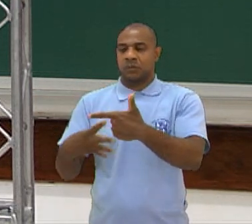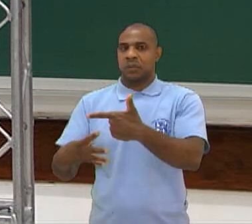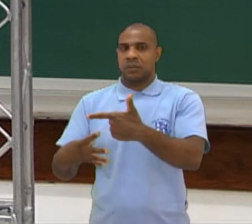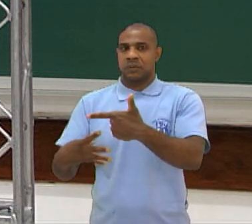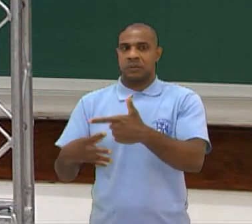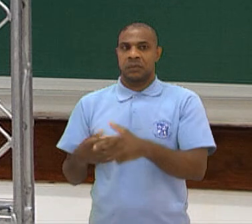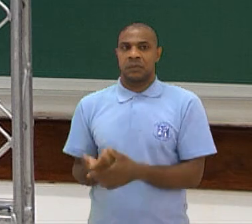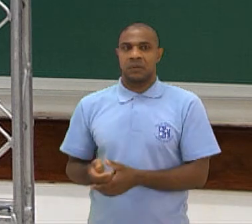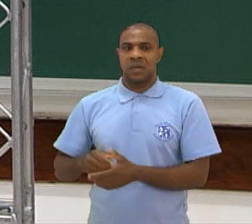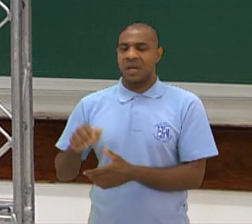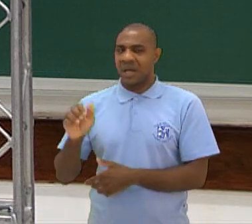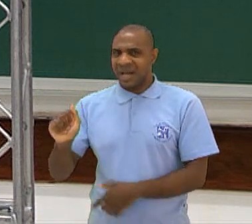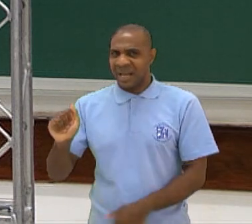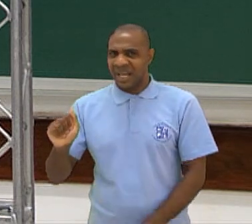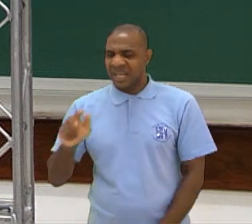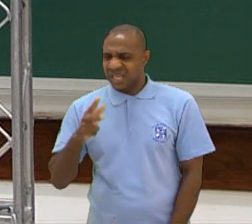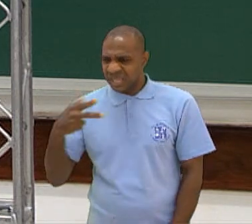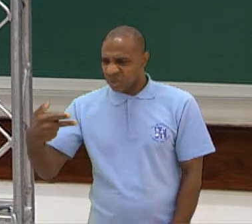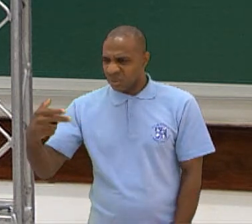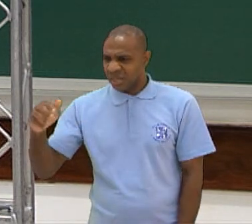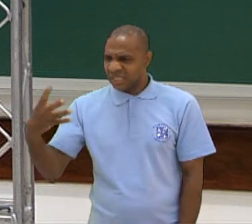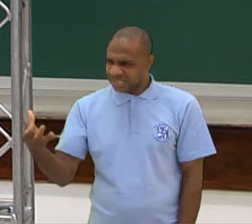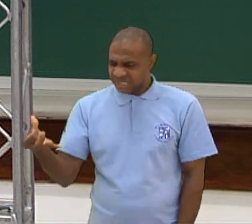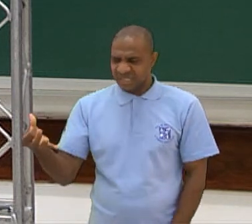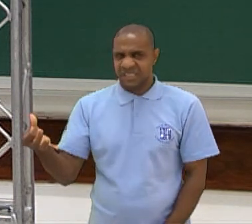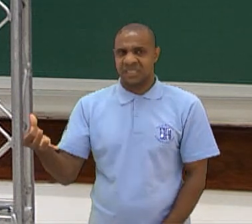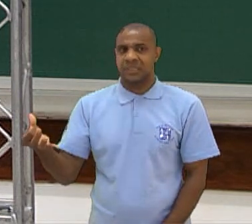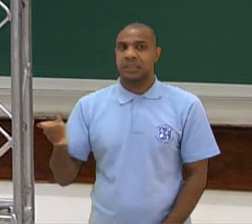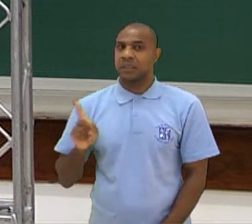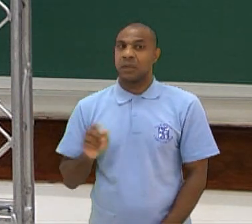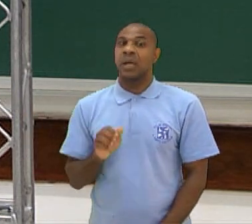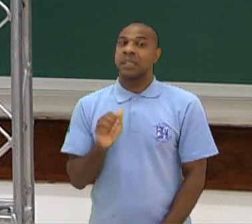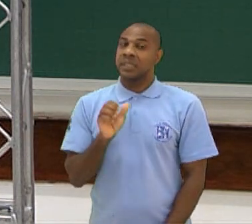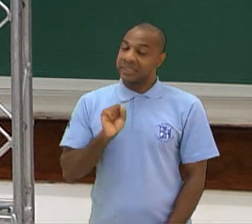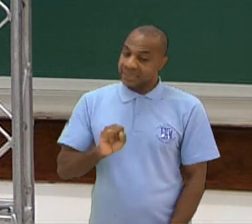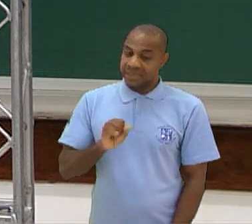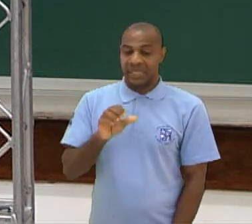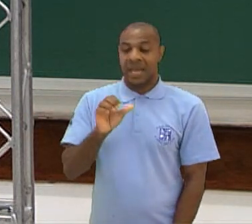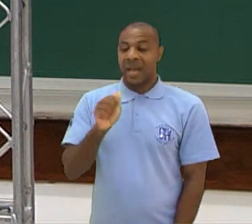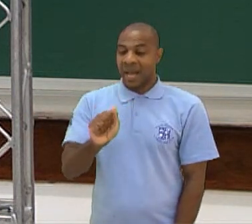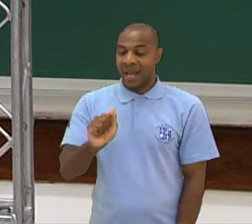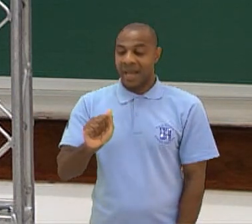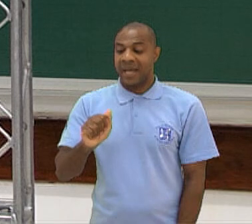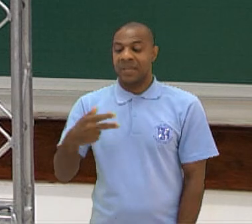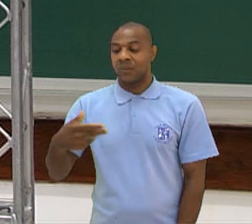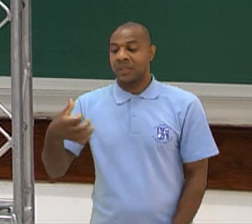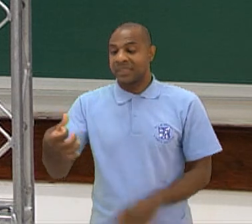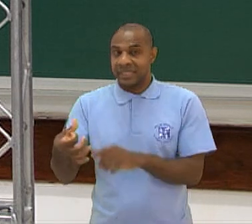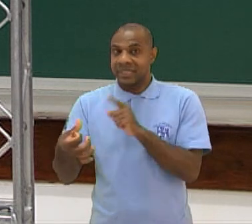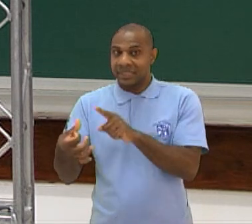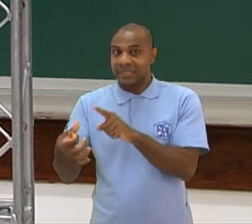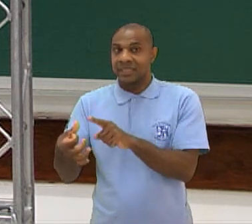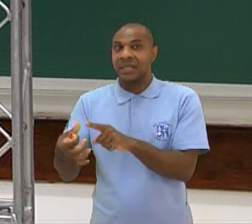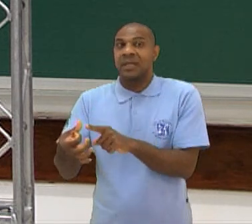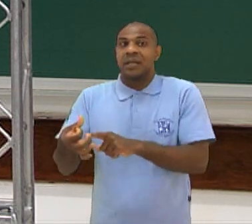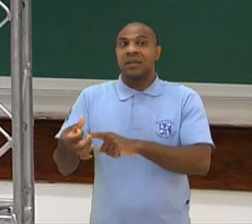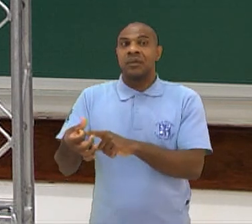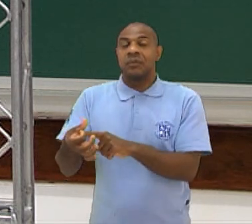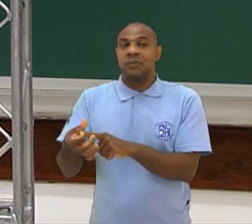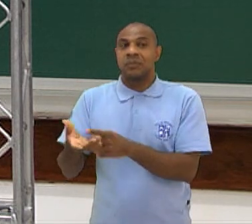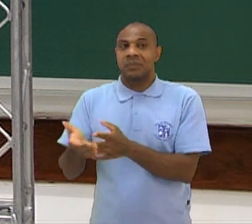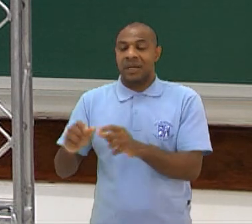a subir com esse menos 4. Vocês ouvem bastante isso. Pega o número multiplicando e passa dividindo. Não está errado. Mas dependendo